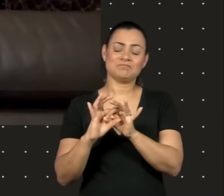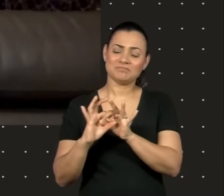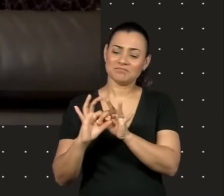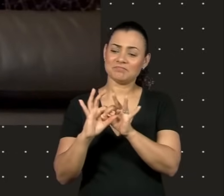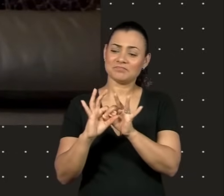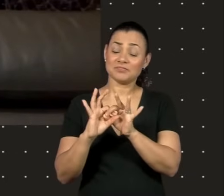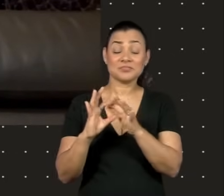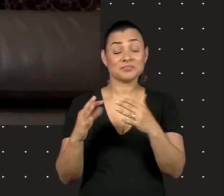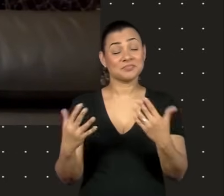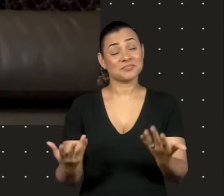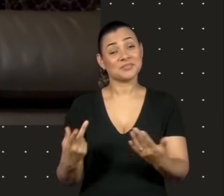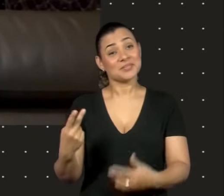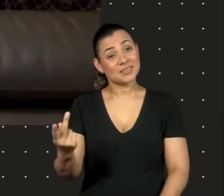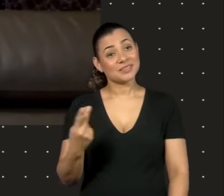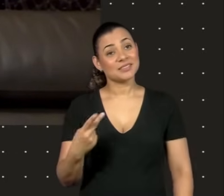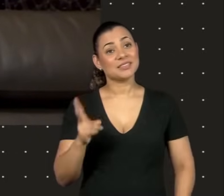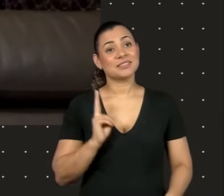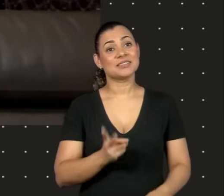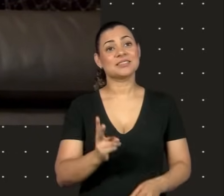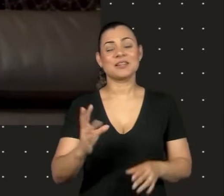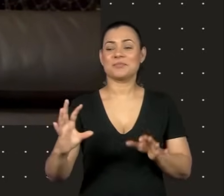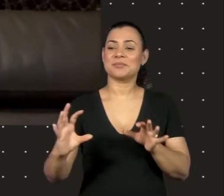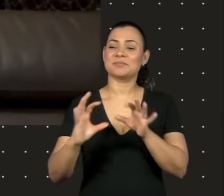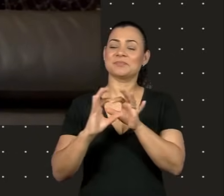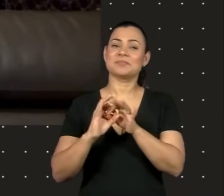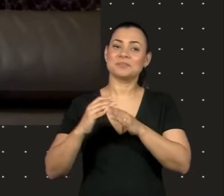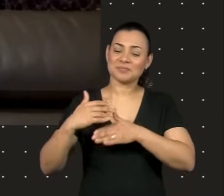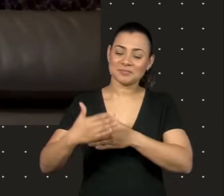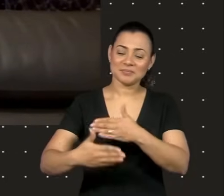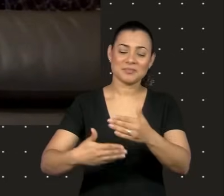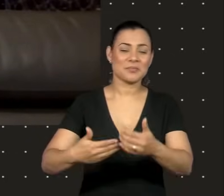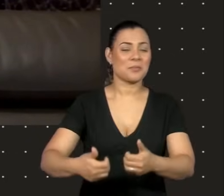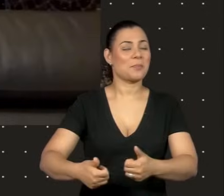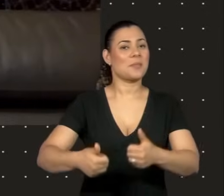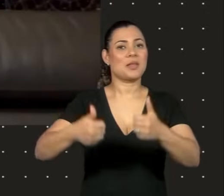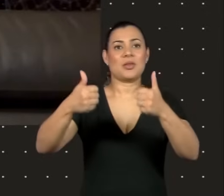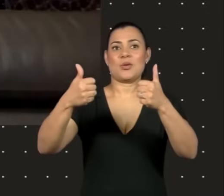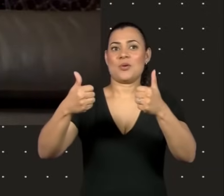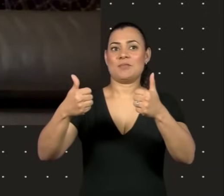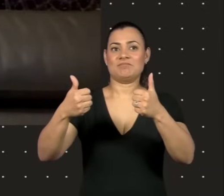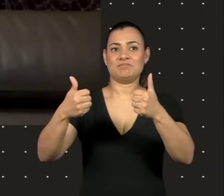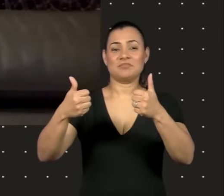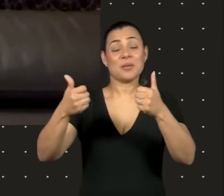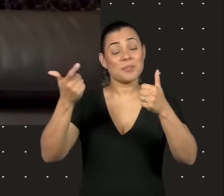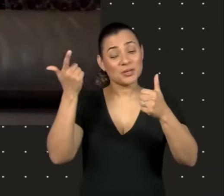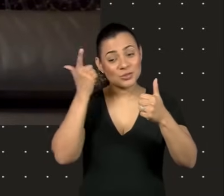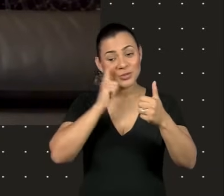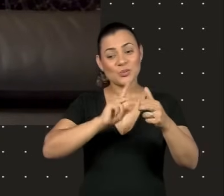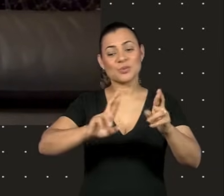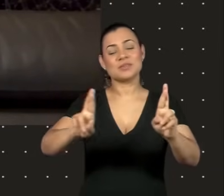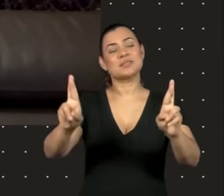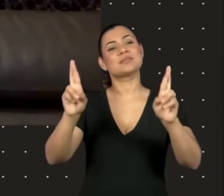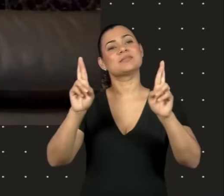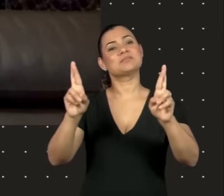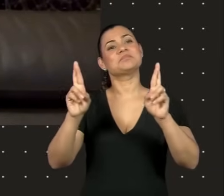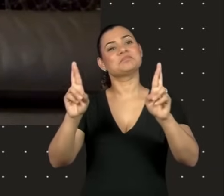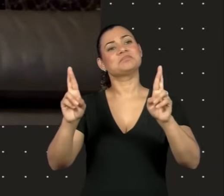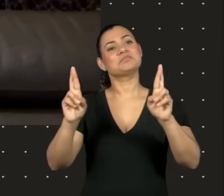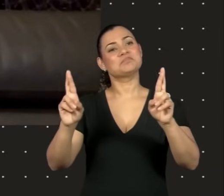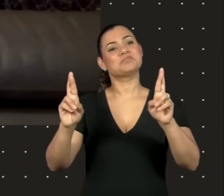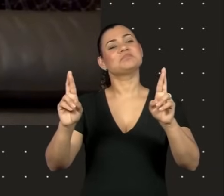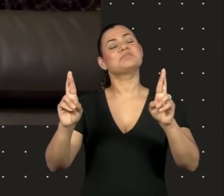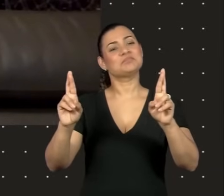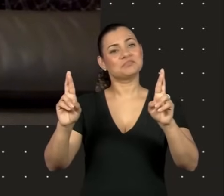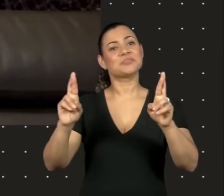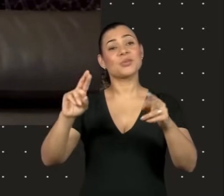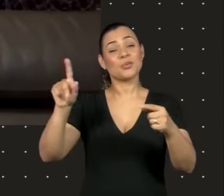que a gente sempre esteja trilhando o caminho do melhor possível para que a gente consiga